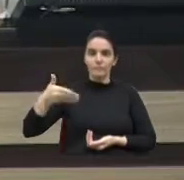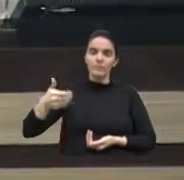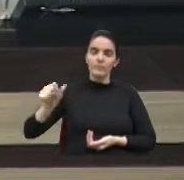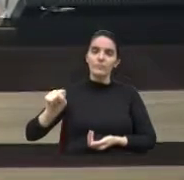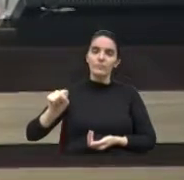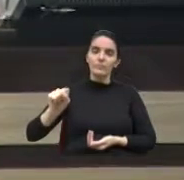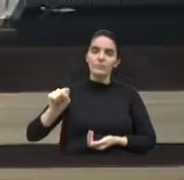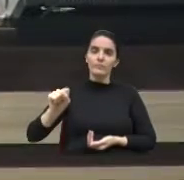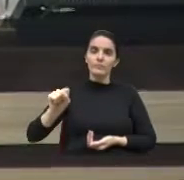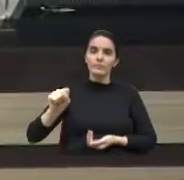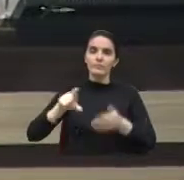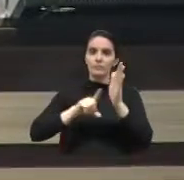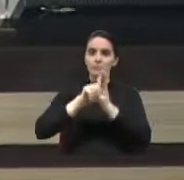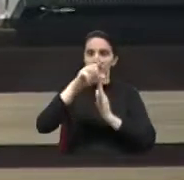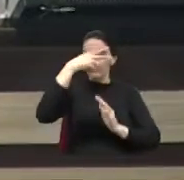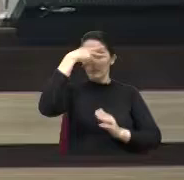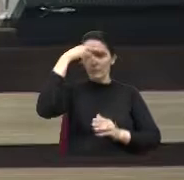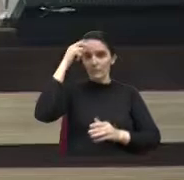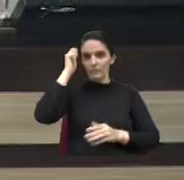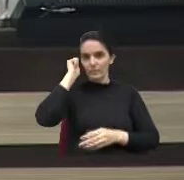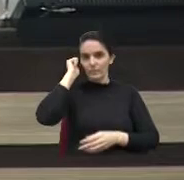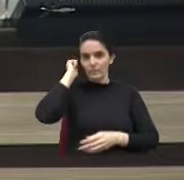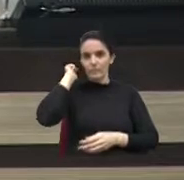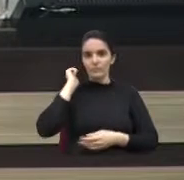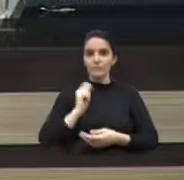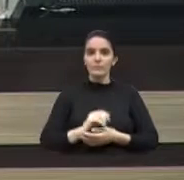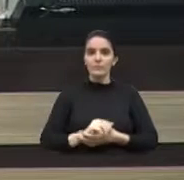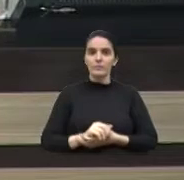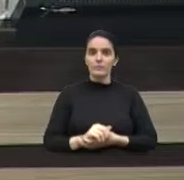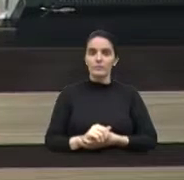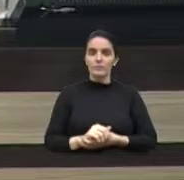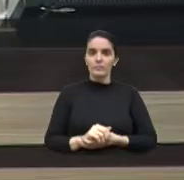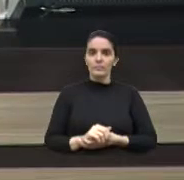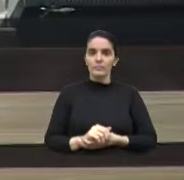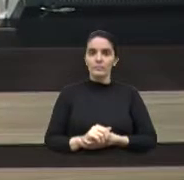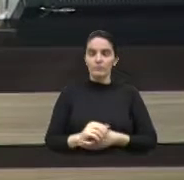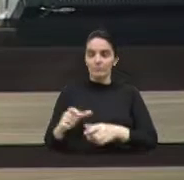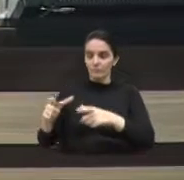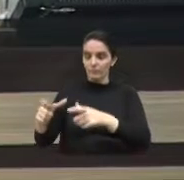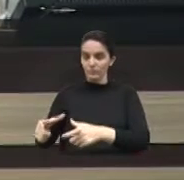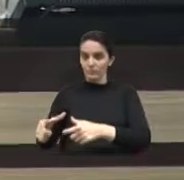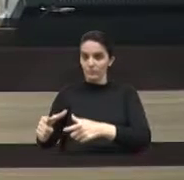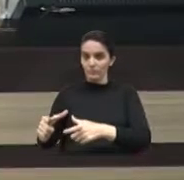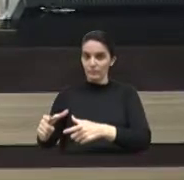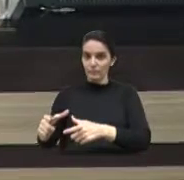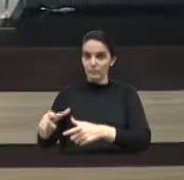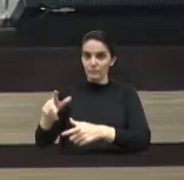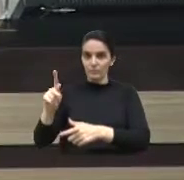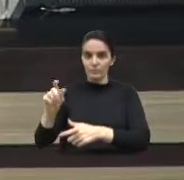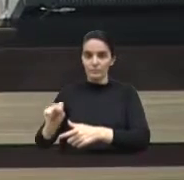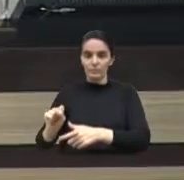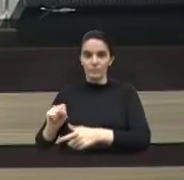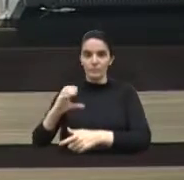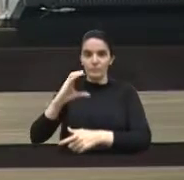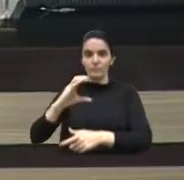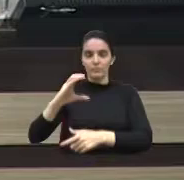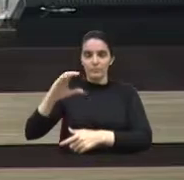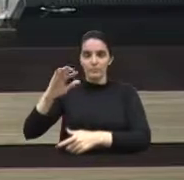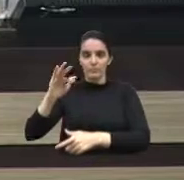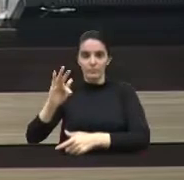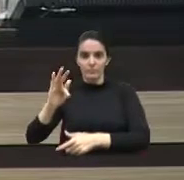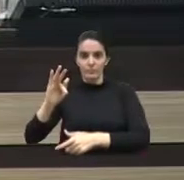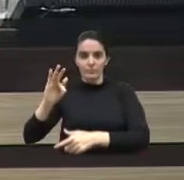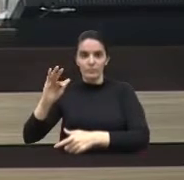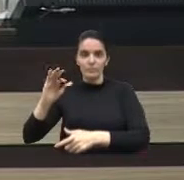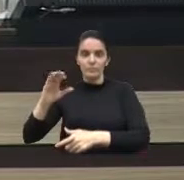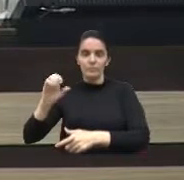421/2018. Requer informações ao Poder Executivo sobre os postos de saúde e os CSFs, Centro